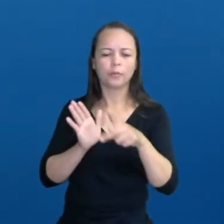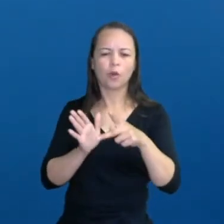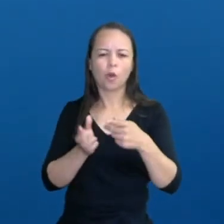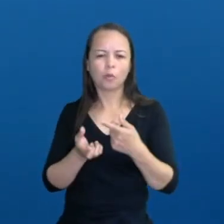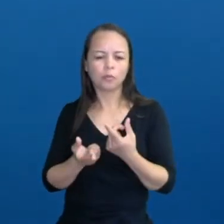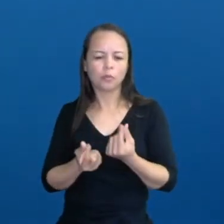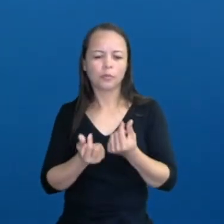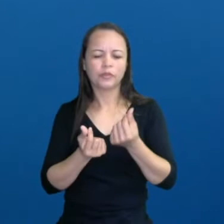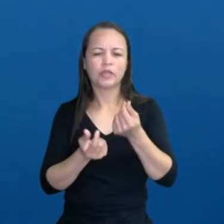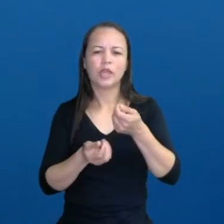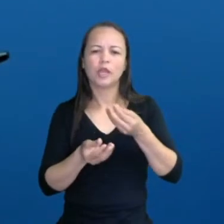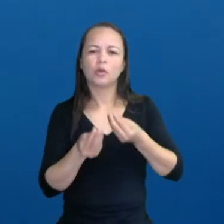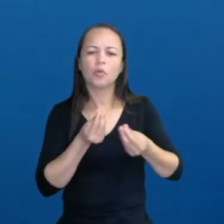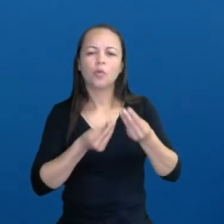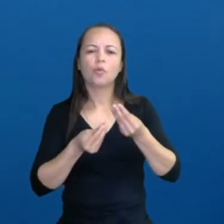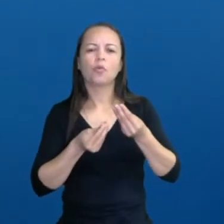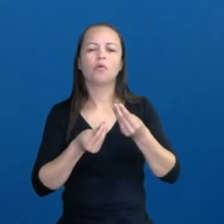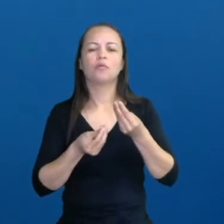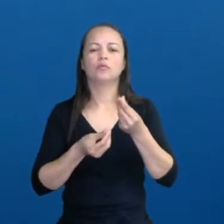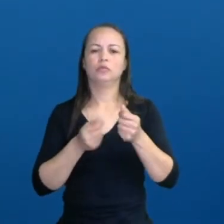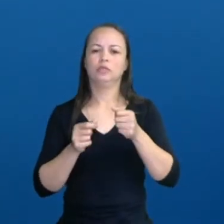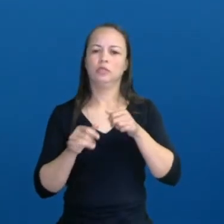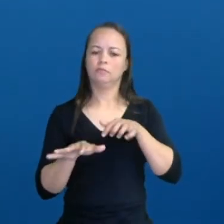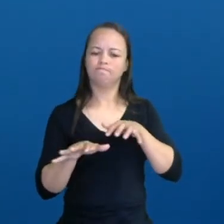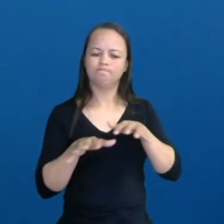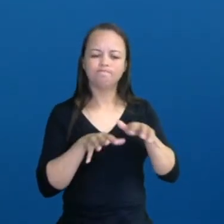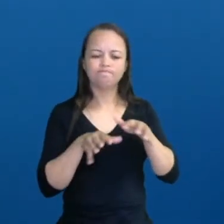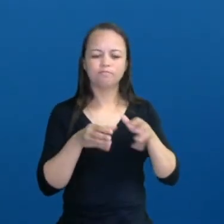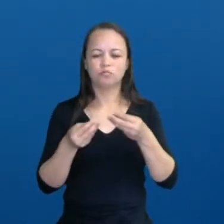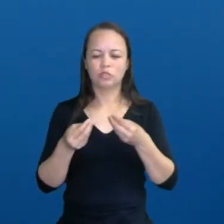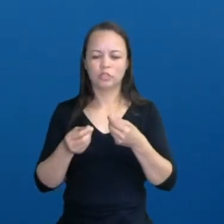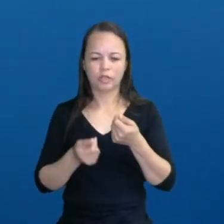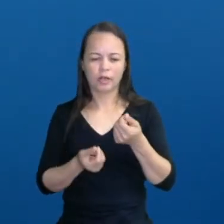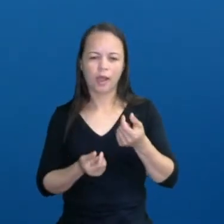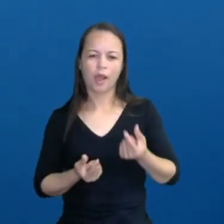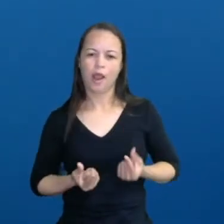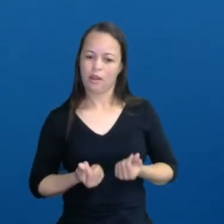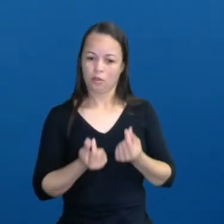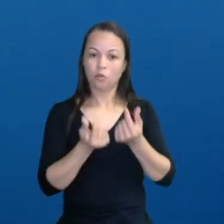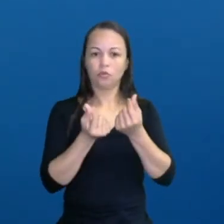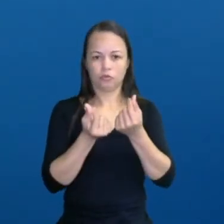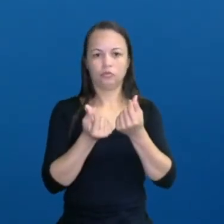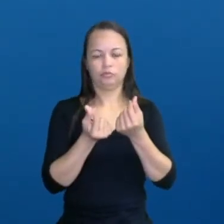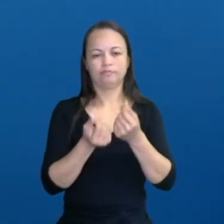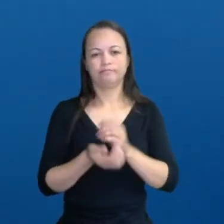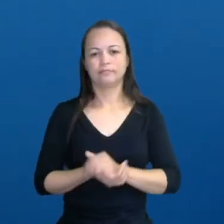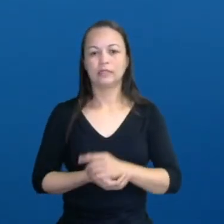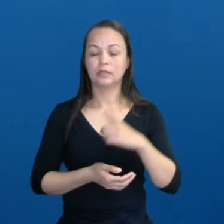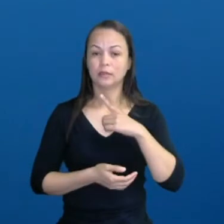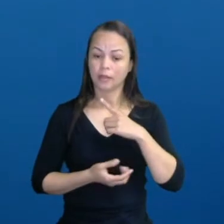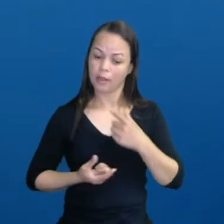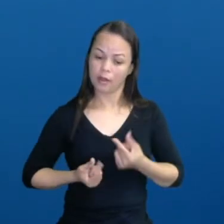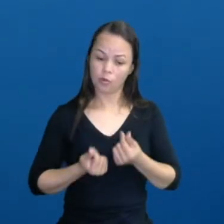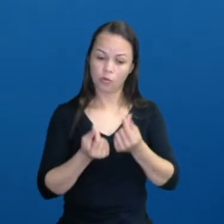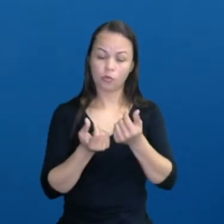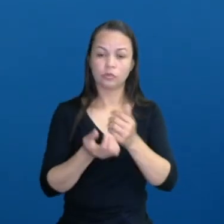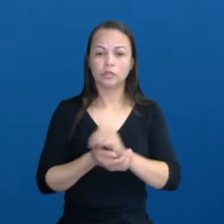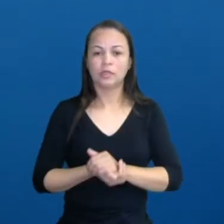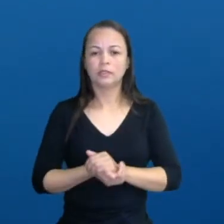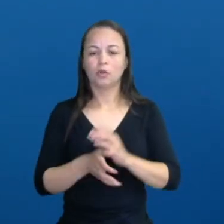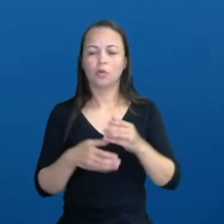sua forma de movimentar-se e gerar lucros. E quando elas